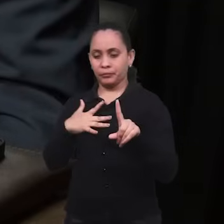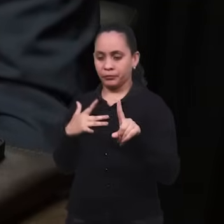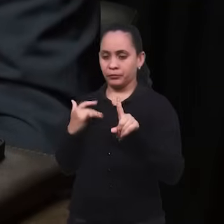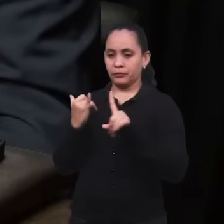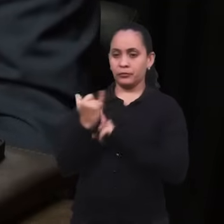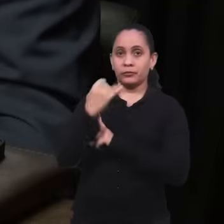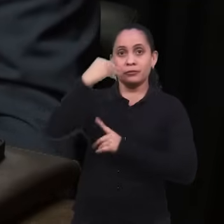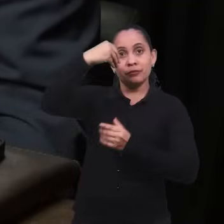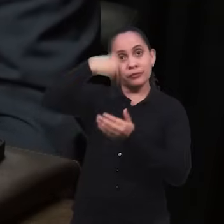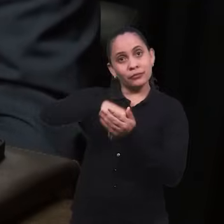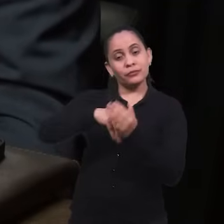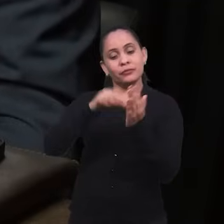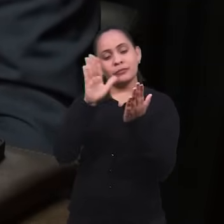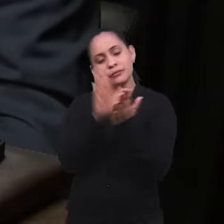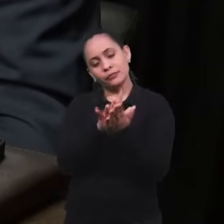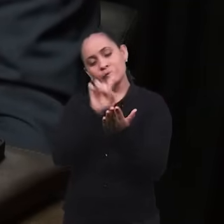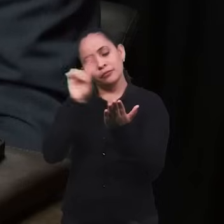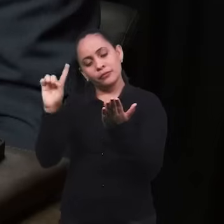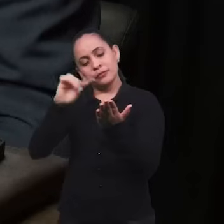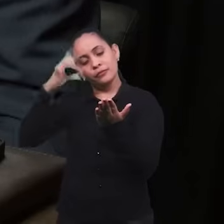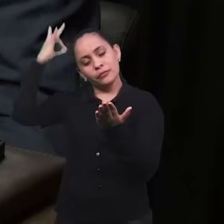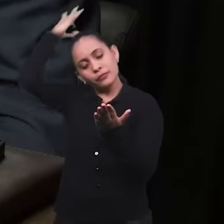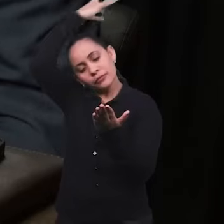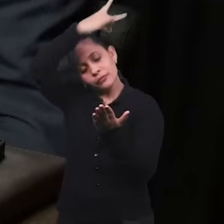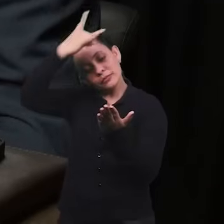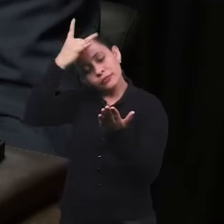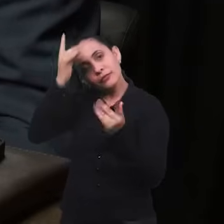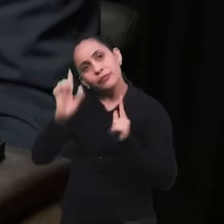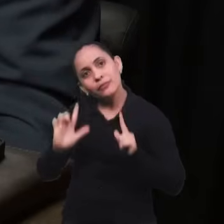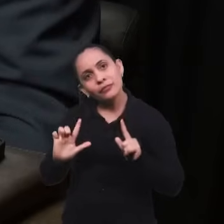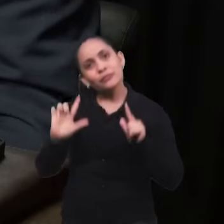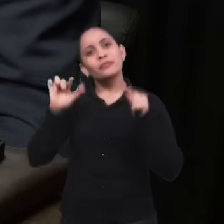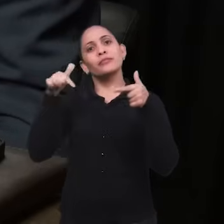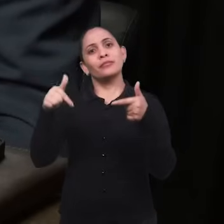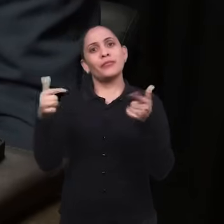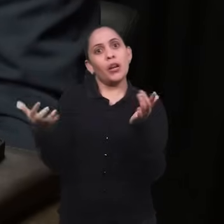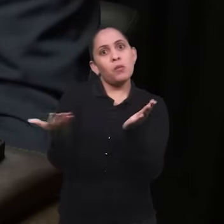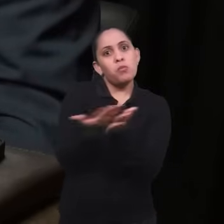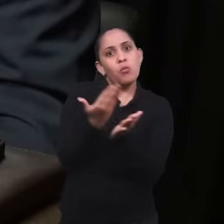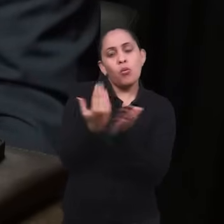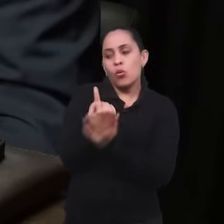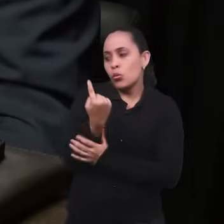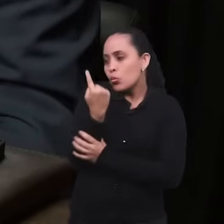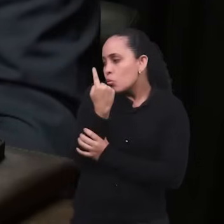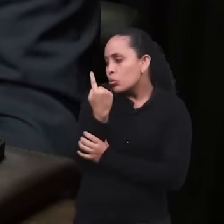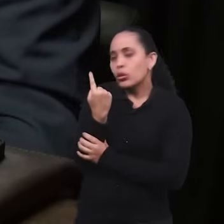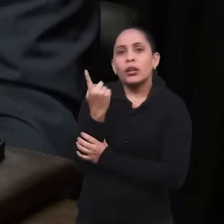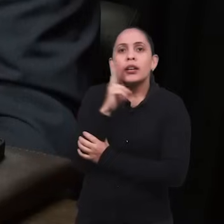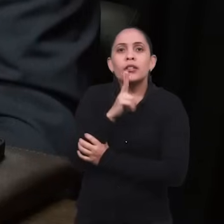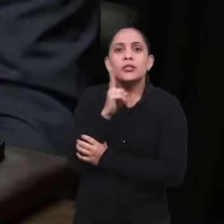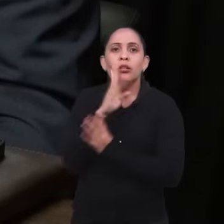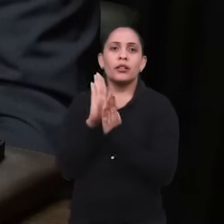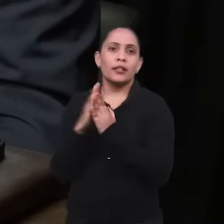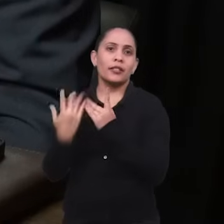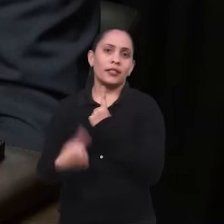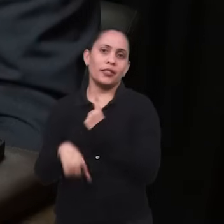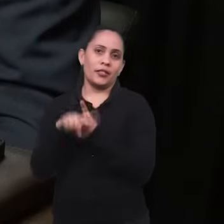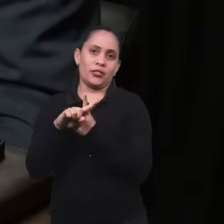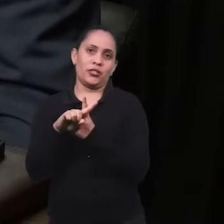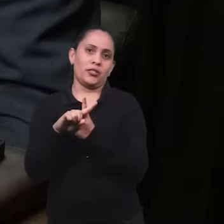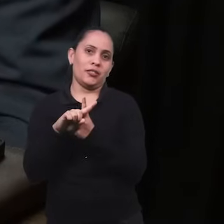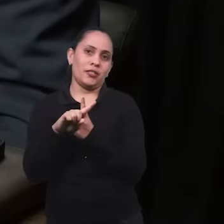Mas a profecia que está dentro dela, o Espírito Santo está dentro dela, nós não escrevemos muitos livros, a gente escreve um livro só, que é a história da igreja.